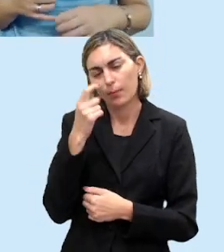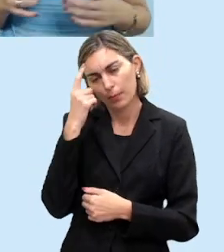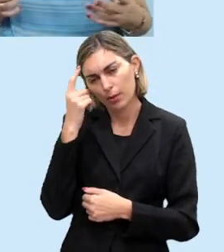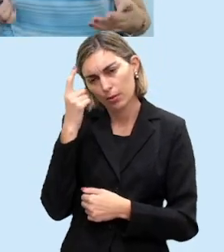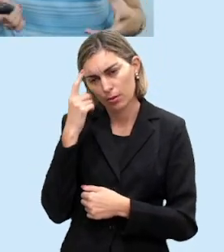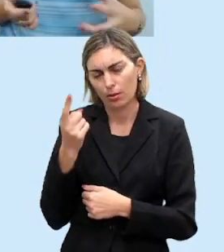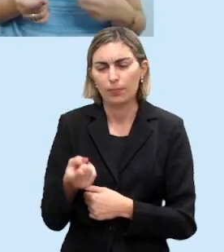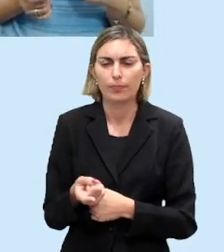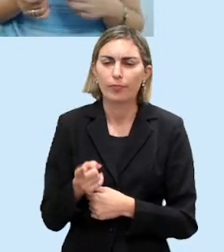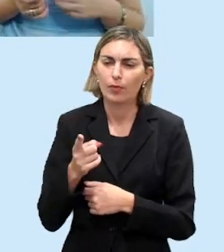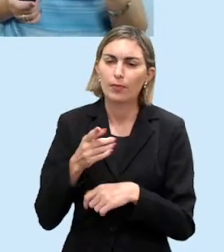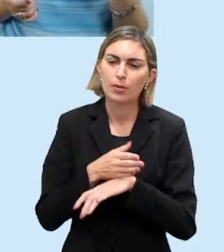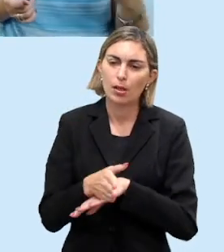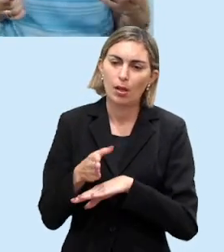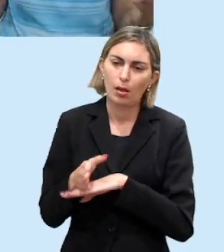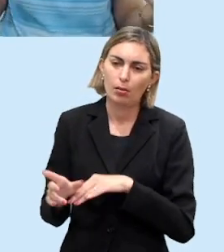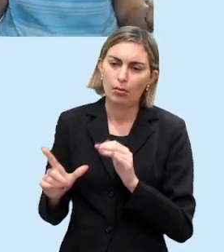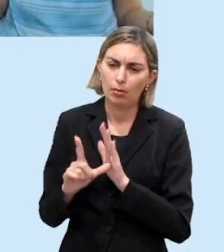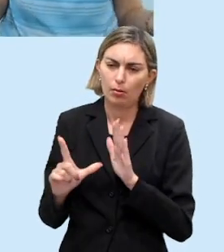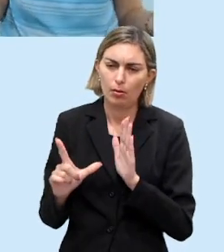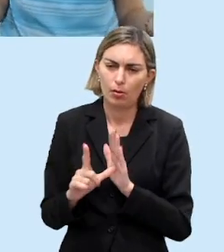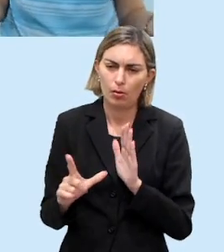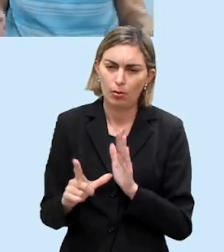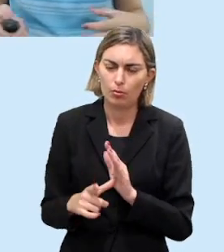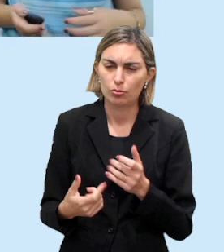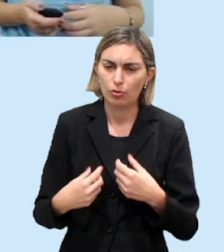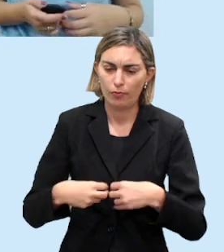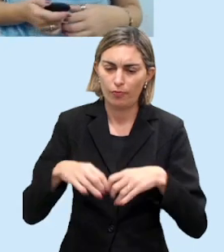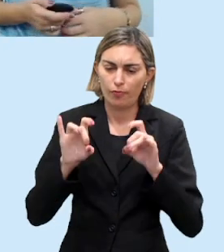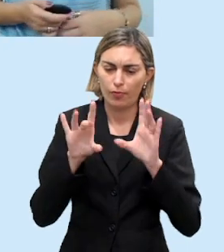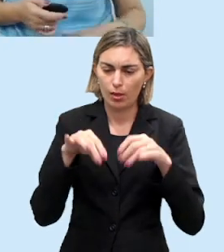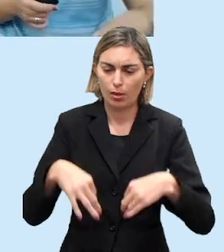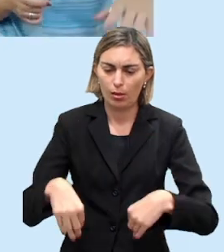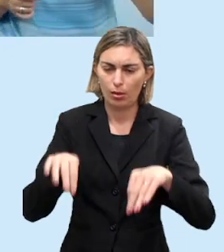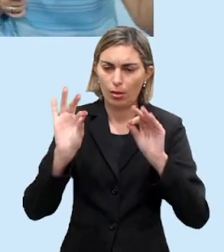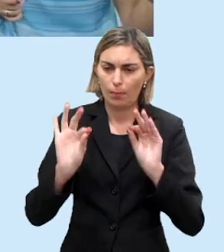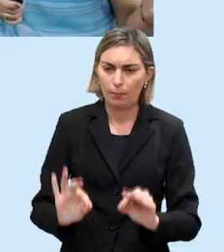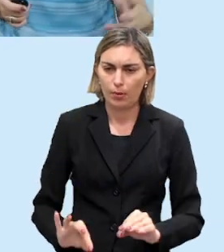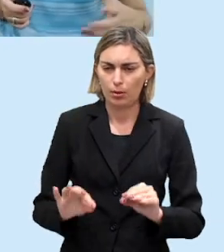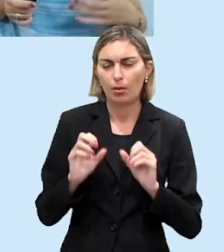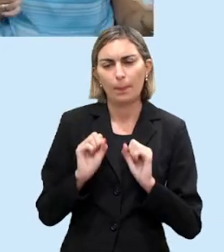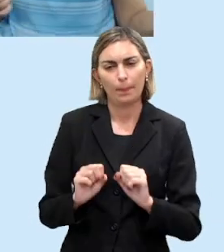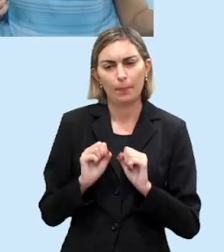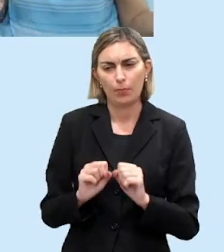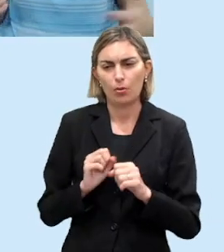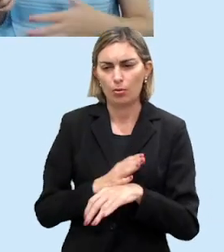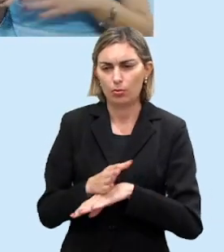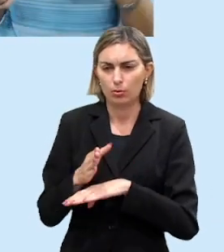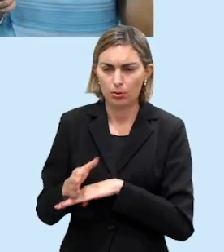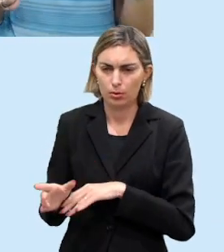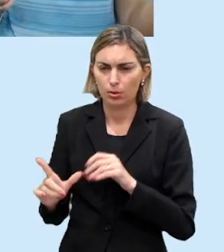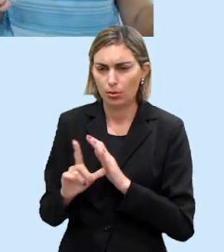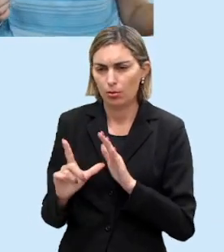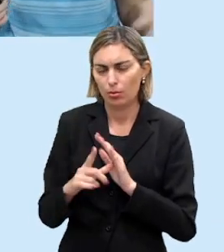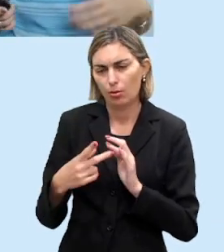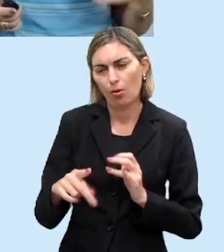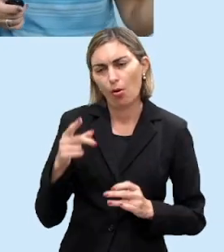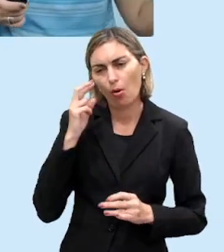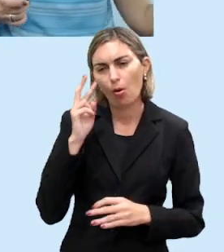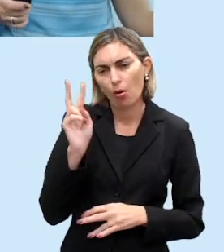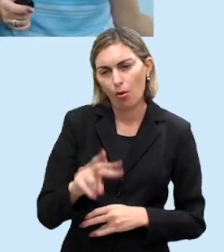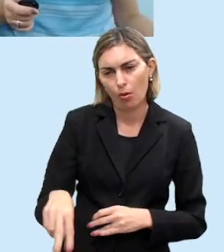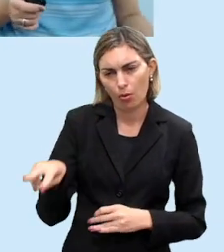você entra em uma loja que vende tapetes, não é? Então, a gente pode entrar numa loja dessa, olhar